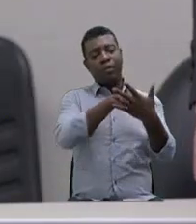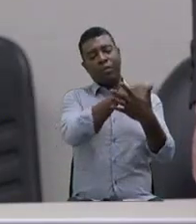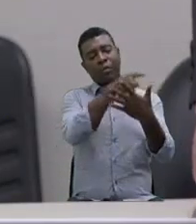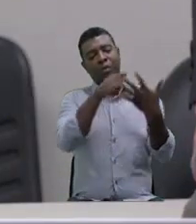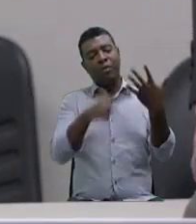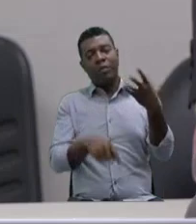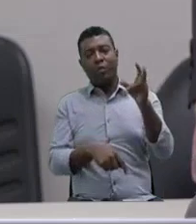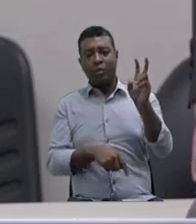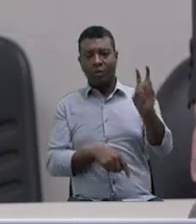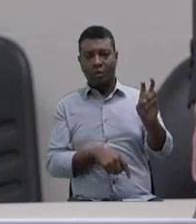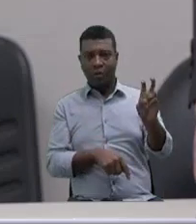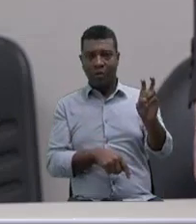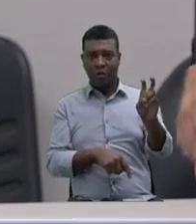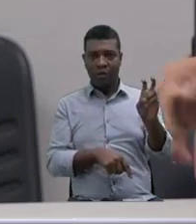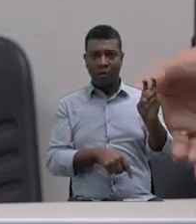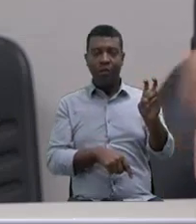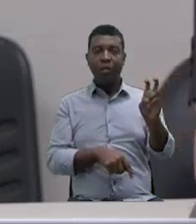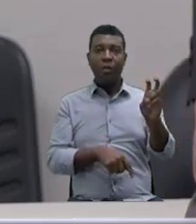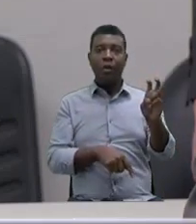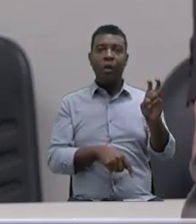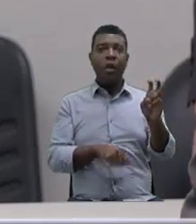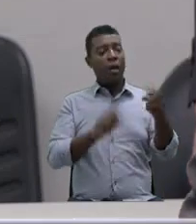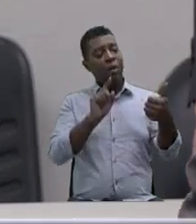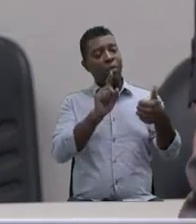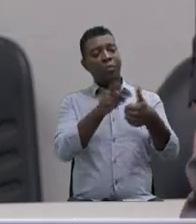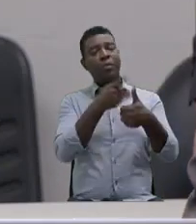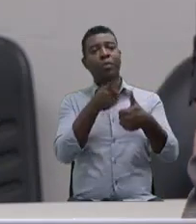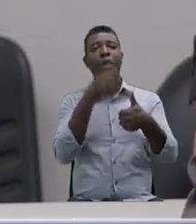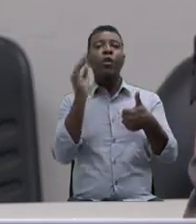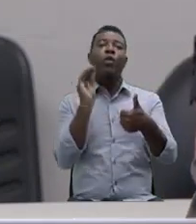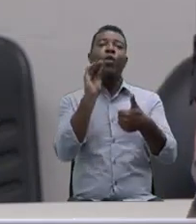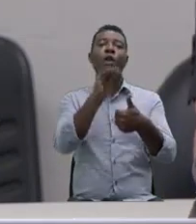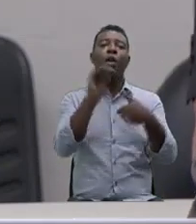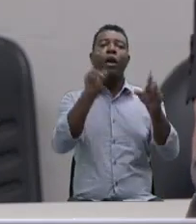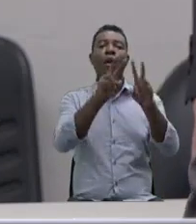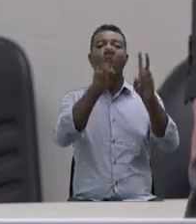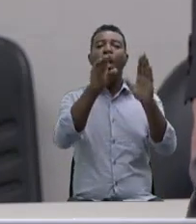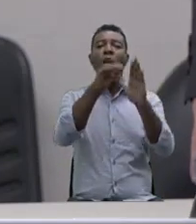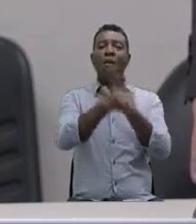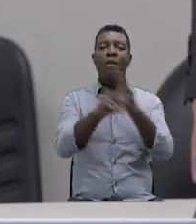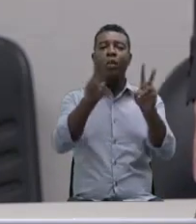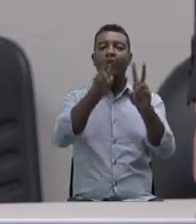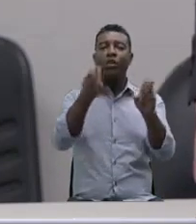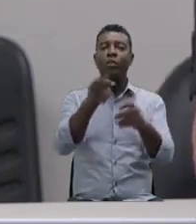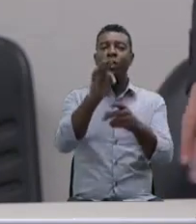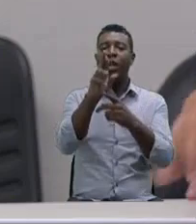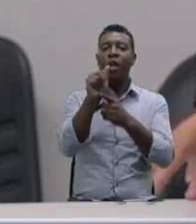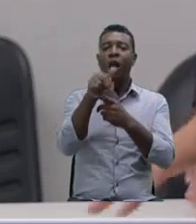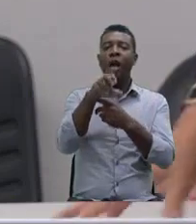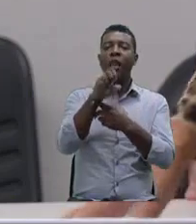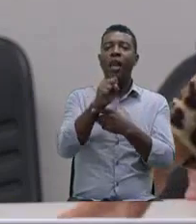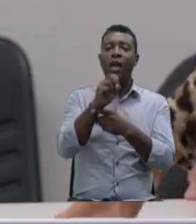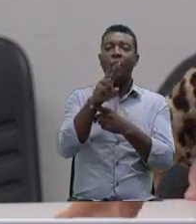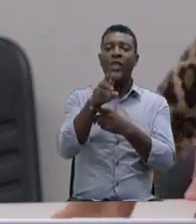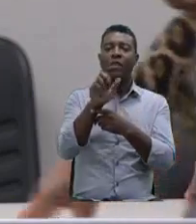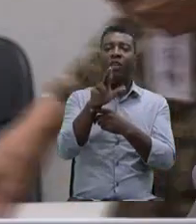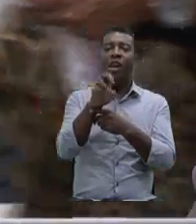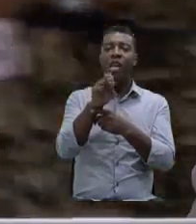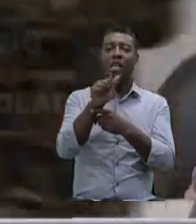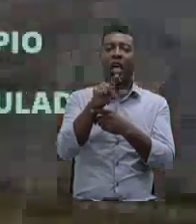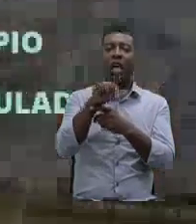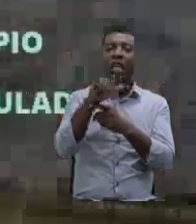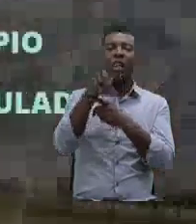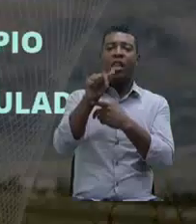no primeiro coloquei um capítulo de transversalidade, visto que muitas questões, obviamente,